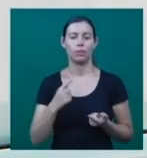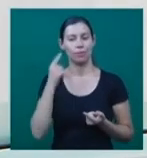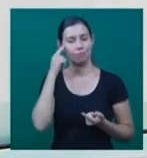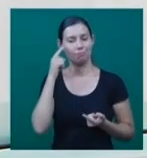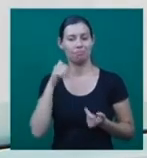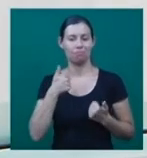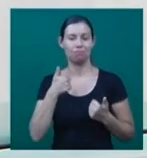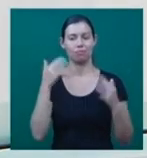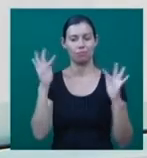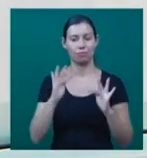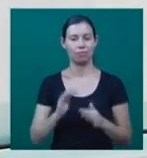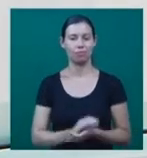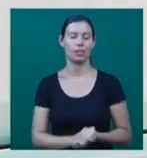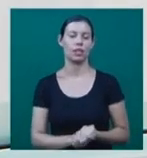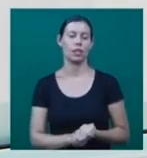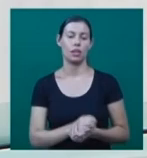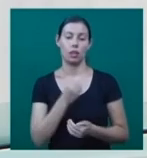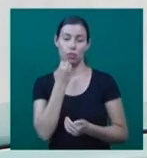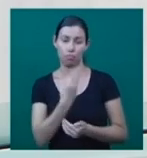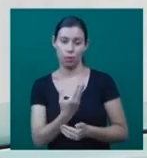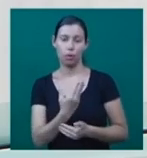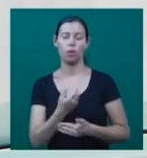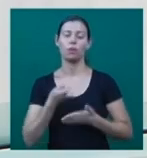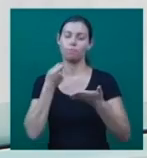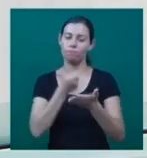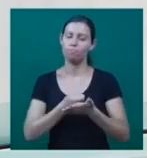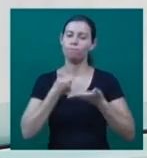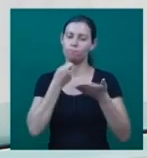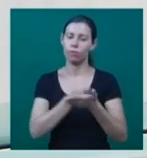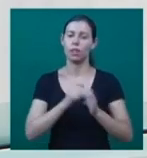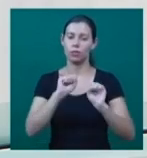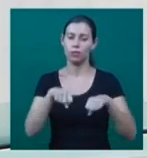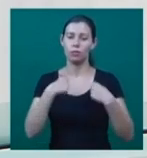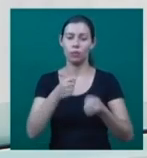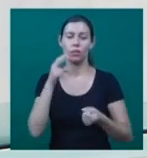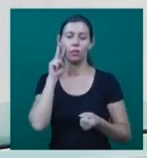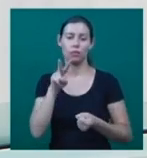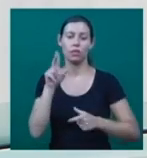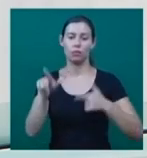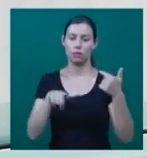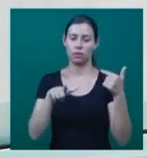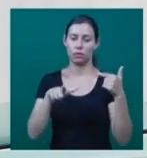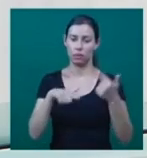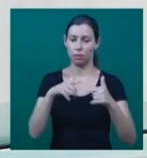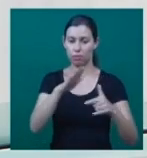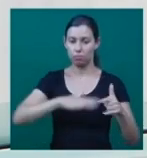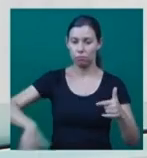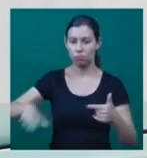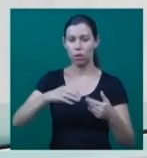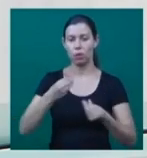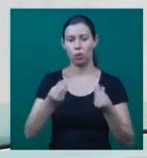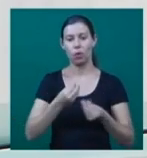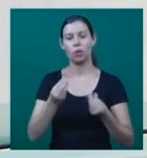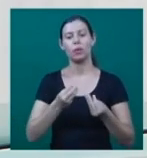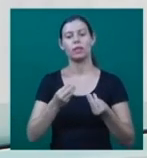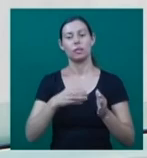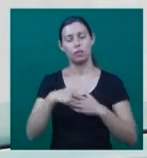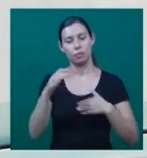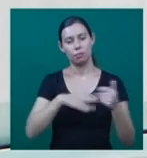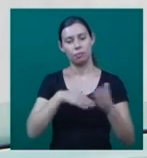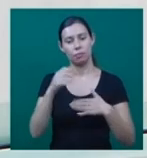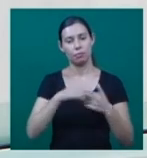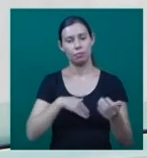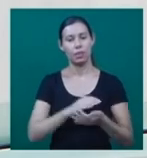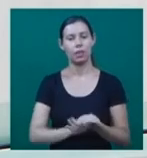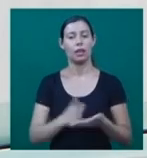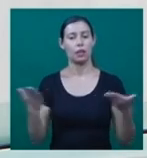gente percebe isso. E vale mesmo observar o mercado e seguir também o que você tem de vocação e afinidade com determinadas áreas. A gente